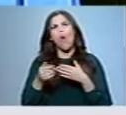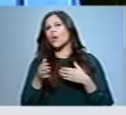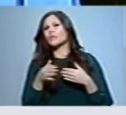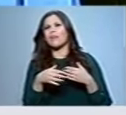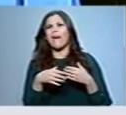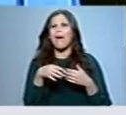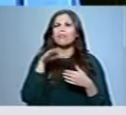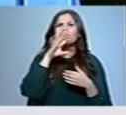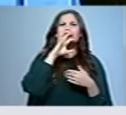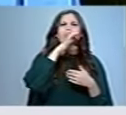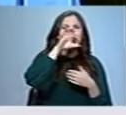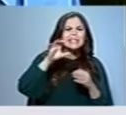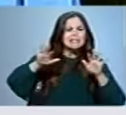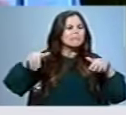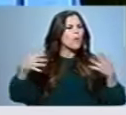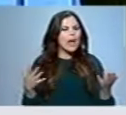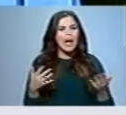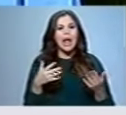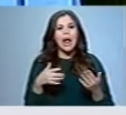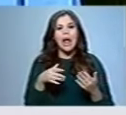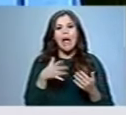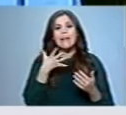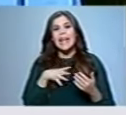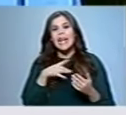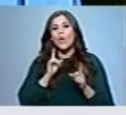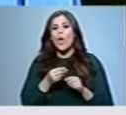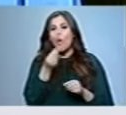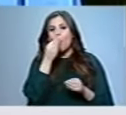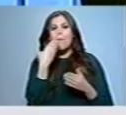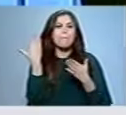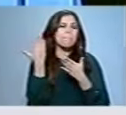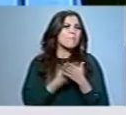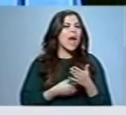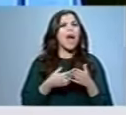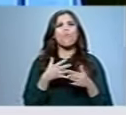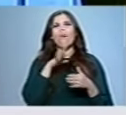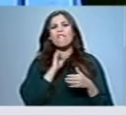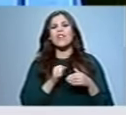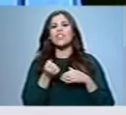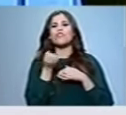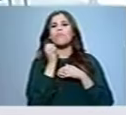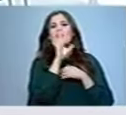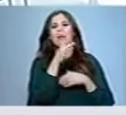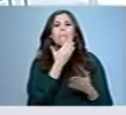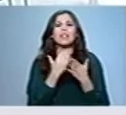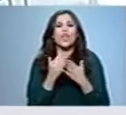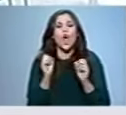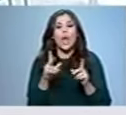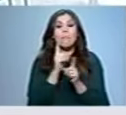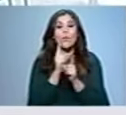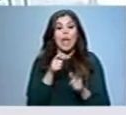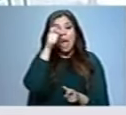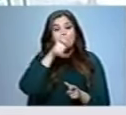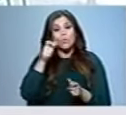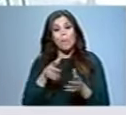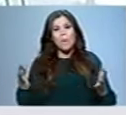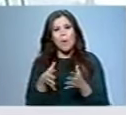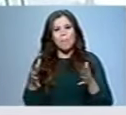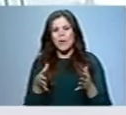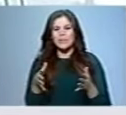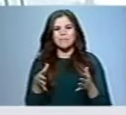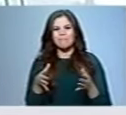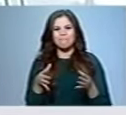moçambicanas, eu acho que a maior parte das pessoas, pá, quer é comer uma tosta mista e mandar os filhos para a escola. Tipo, a maior parte das pessoas realmente não está assim tão